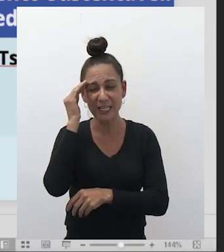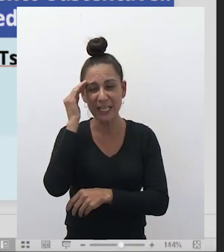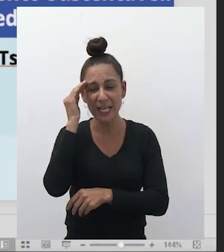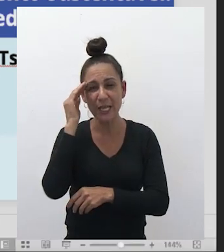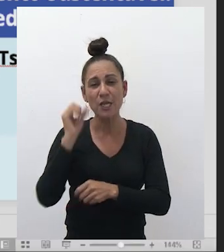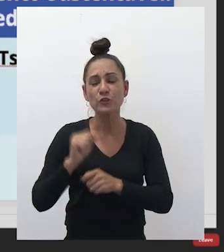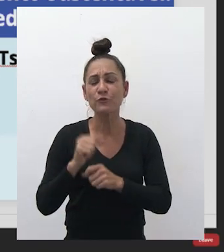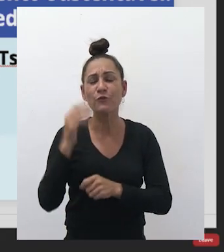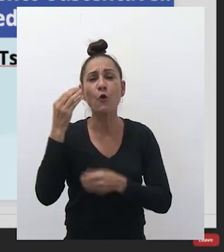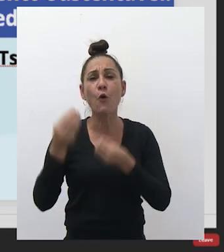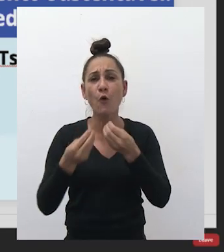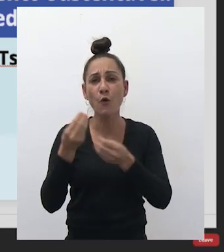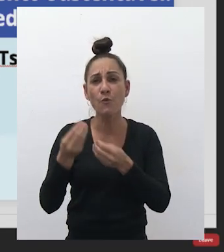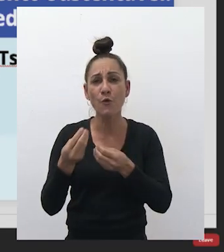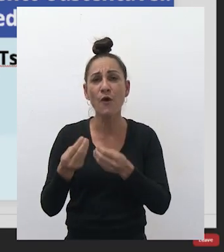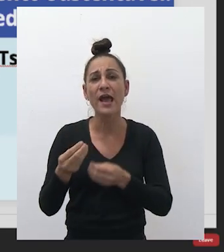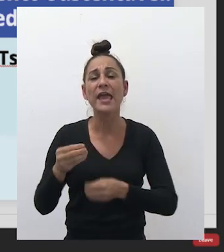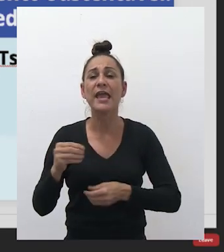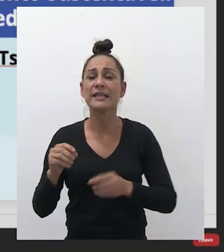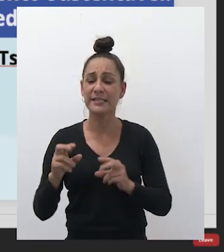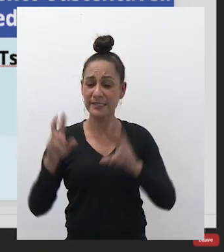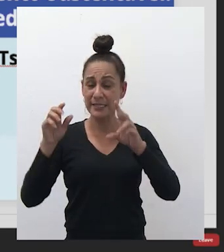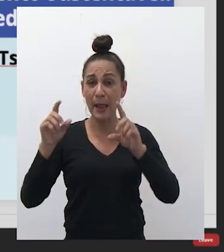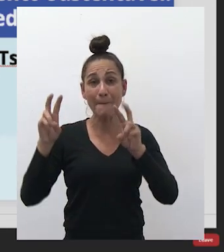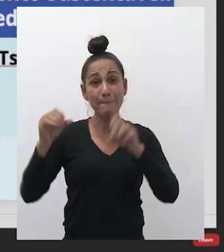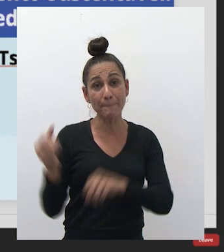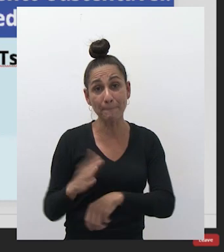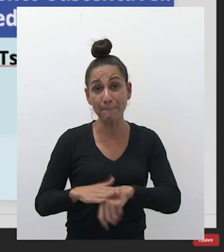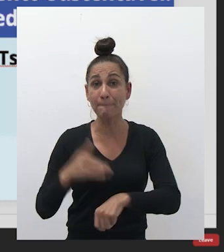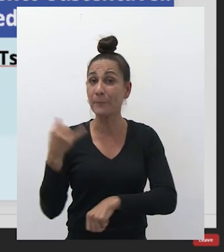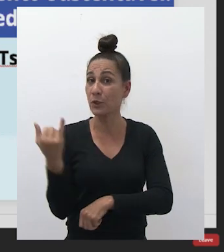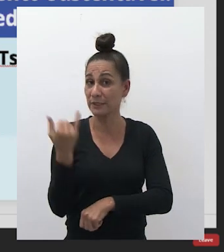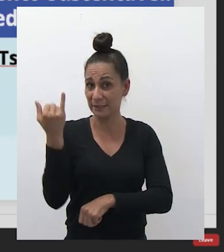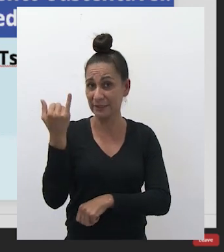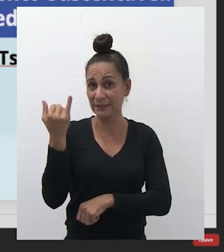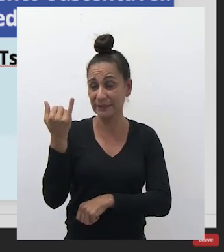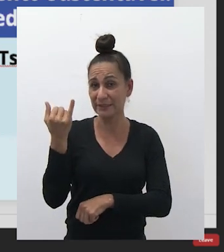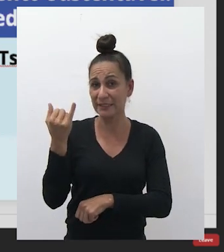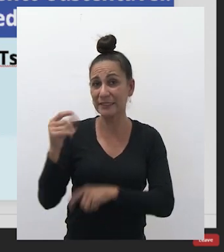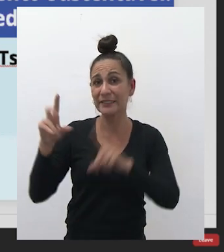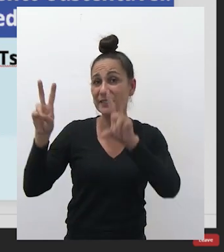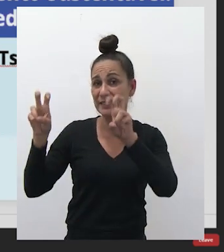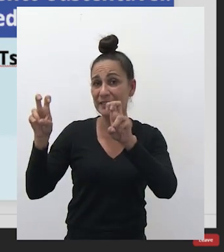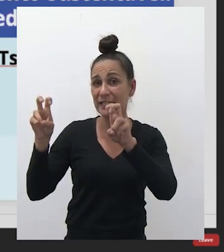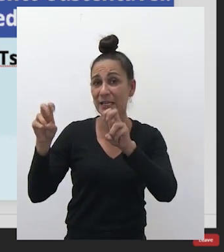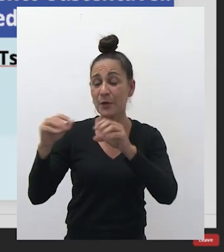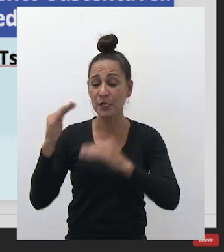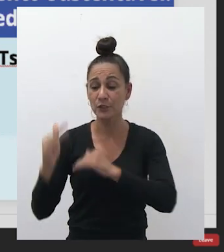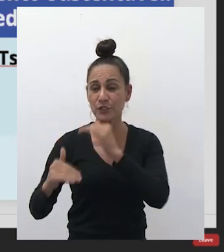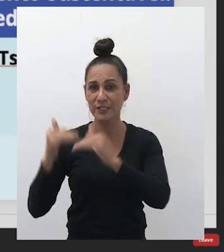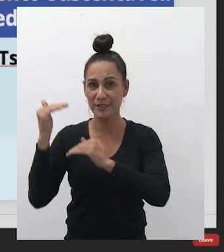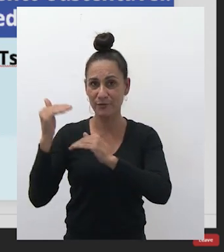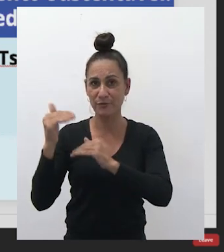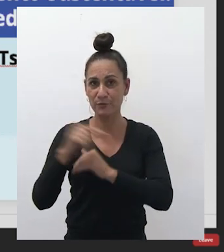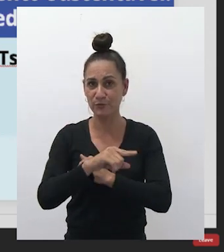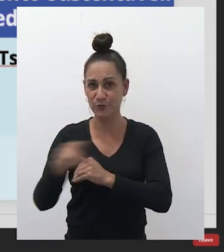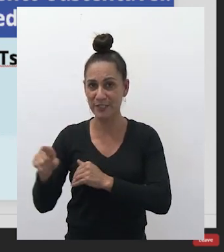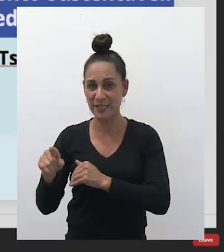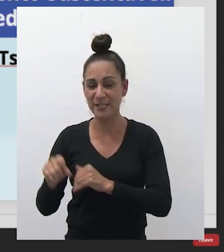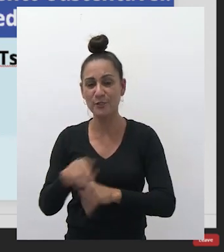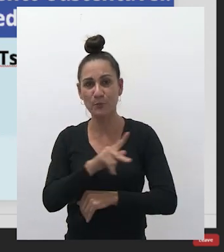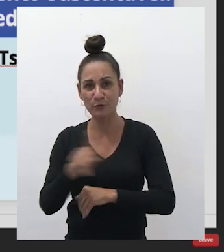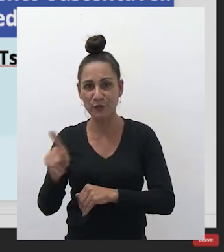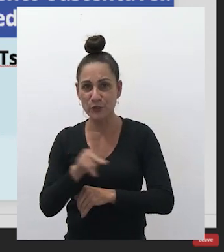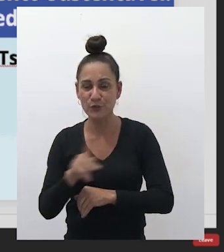mais amplo a relevância desse tema desenvolvimento com vocês educadores, aí vocês todos